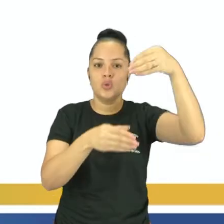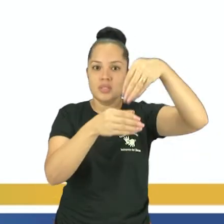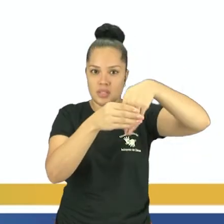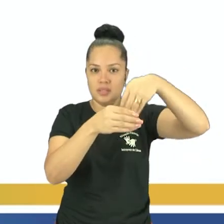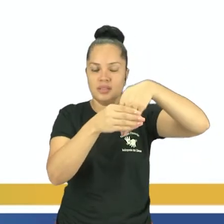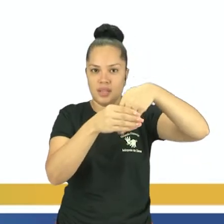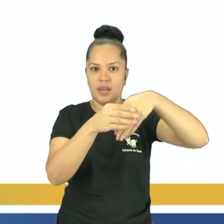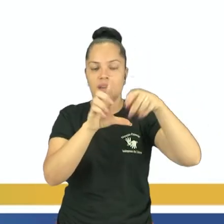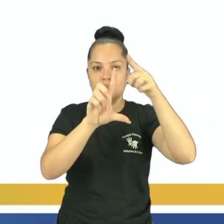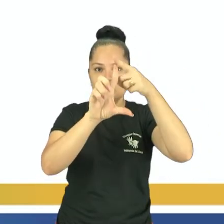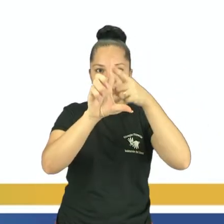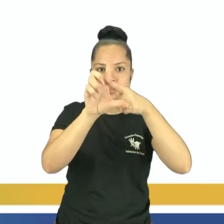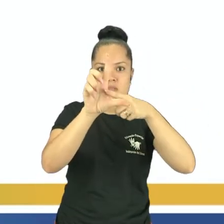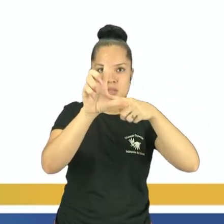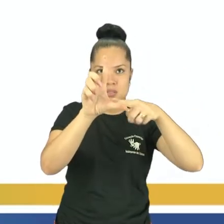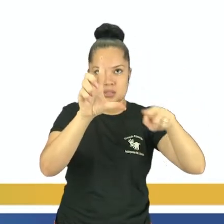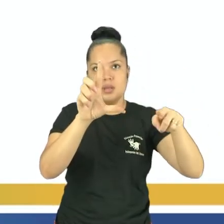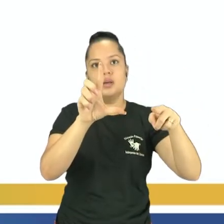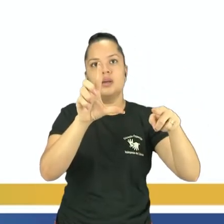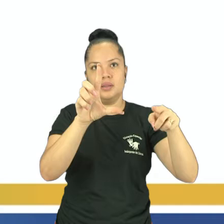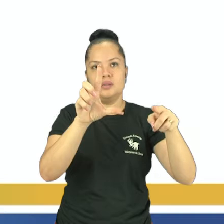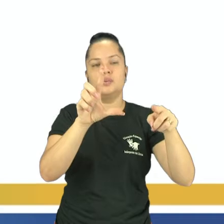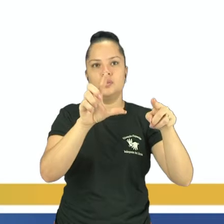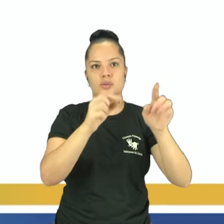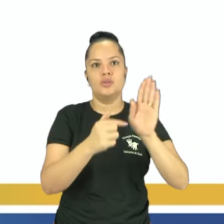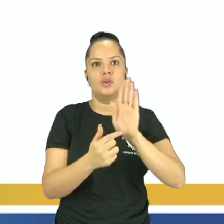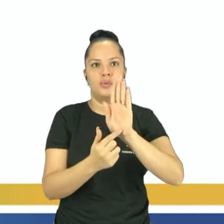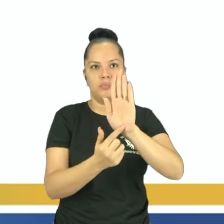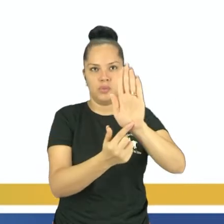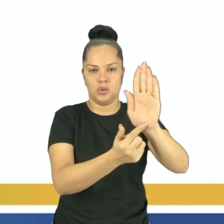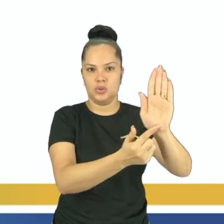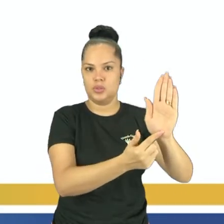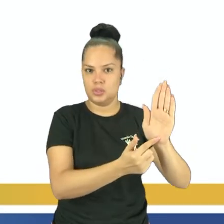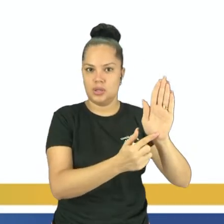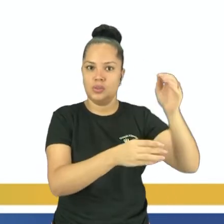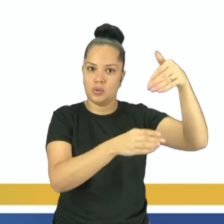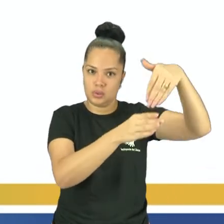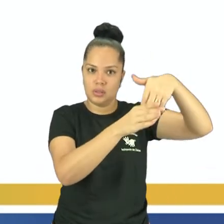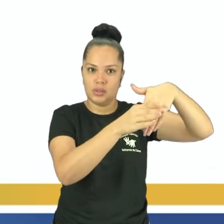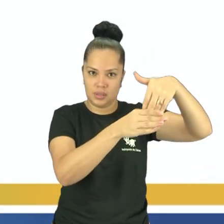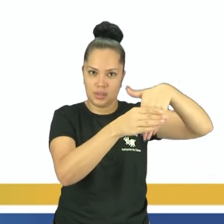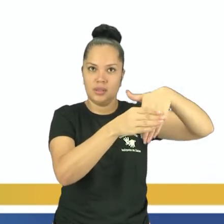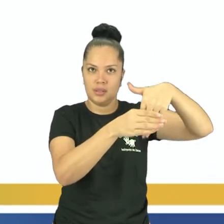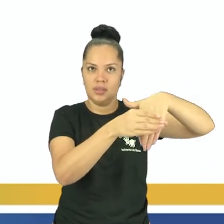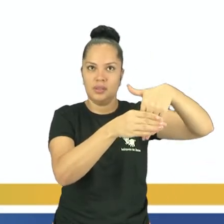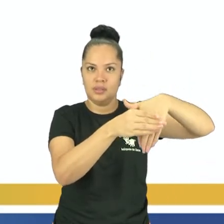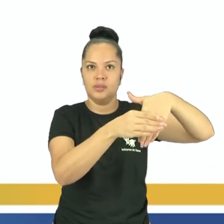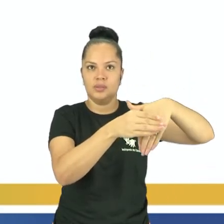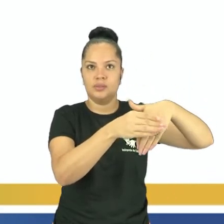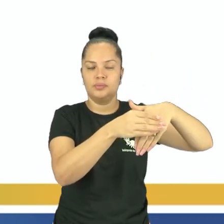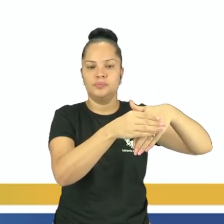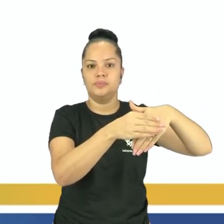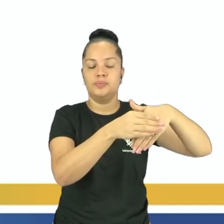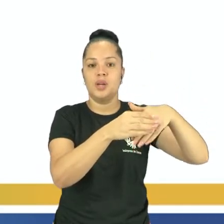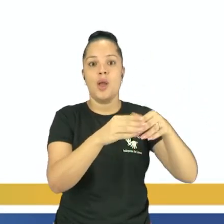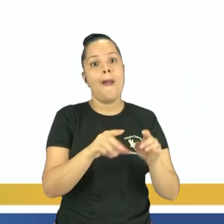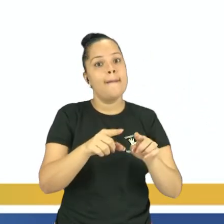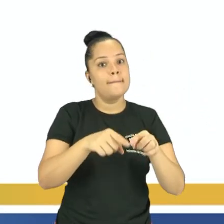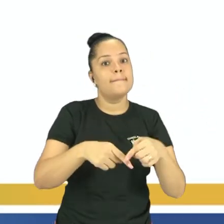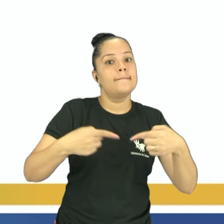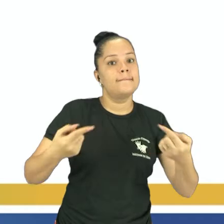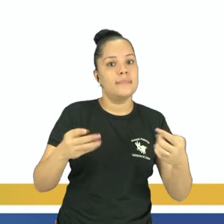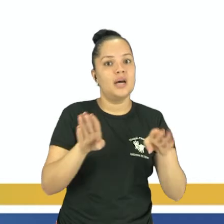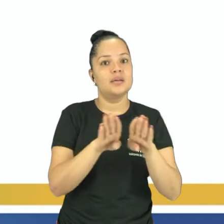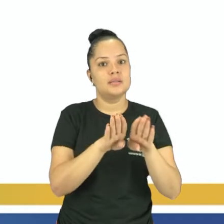correspondem aos ângulos formados aí por dois lados consecutivos, estão vendo aí? Dentro do polígono, internamente. Por outro lado,